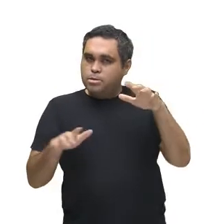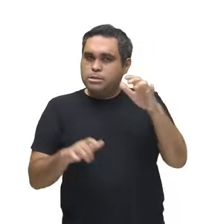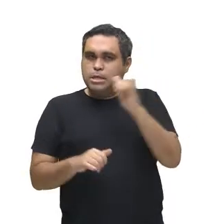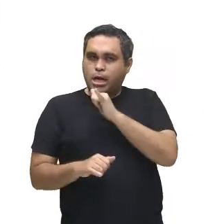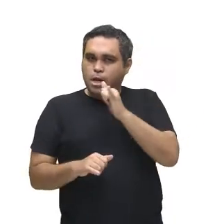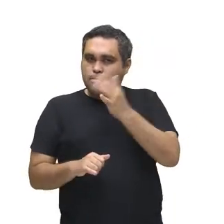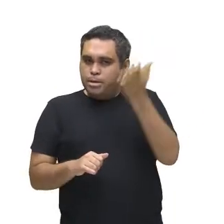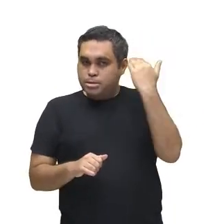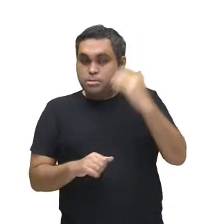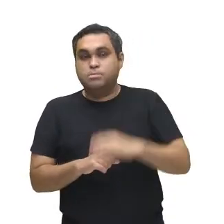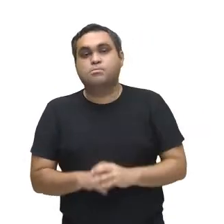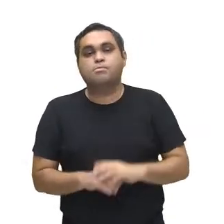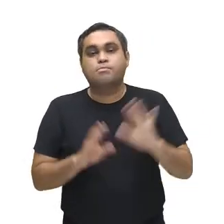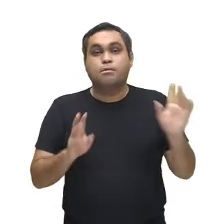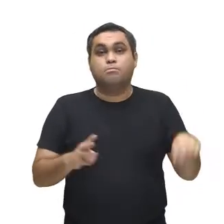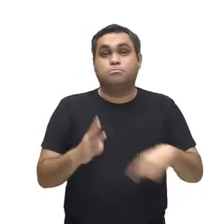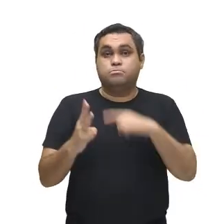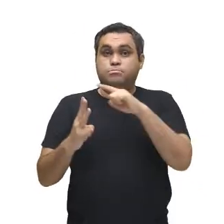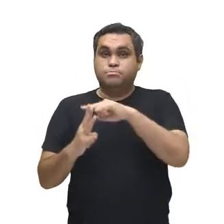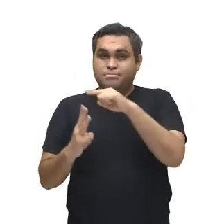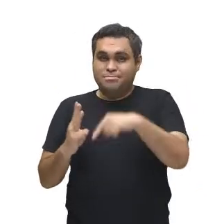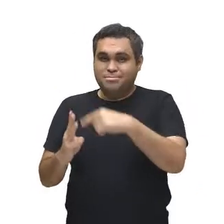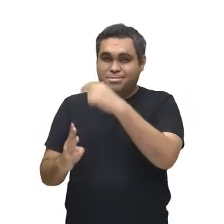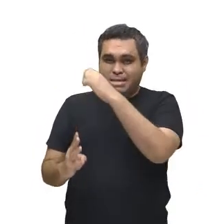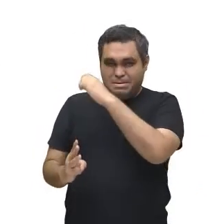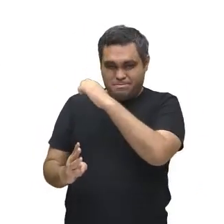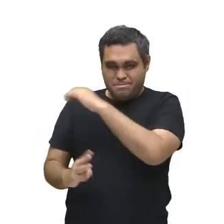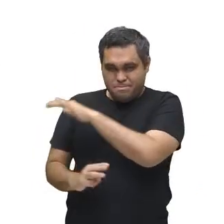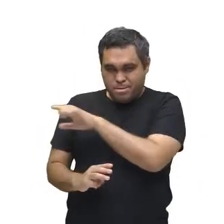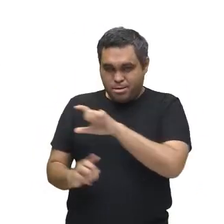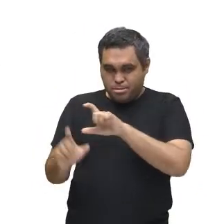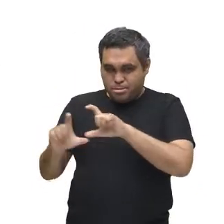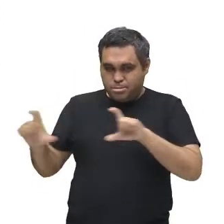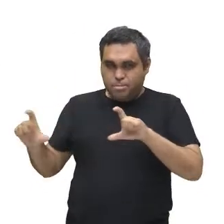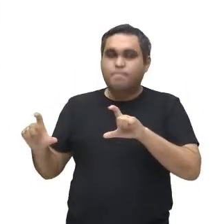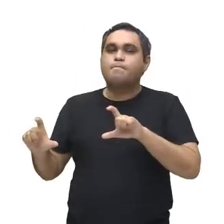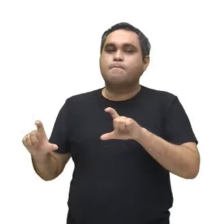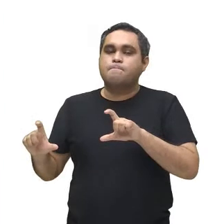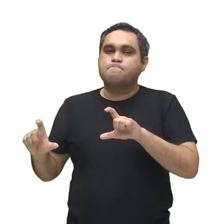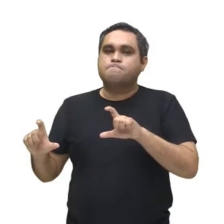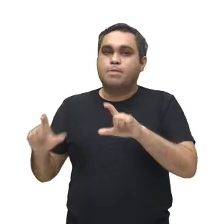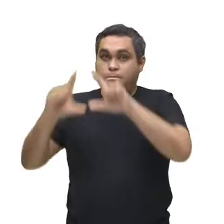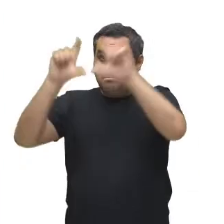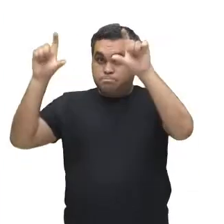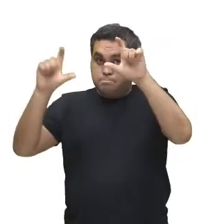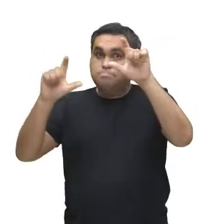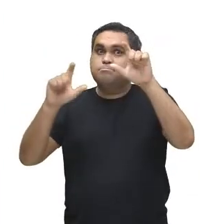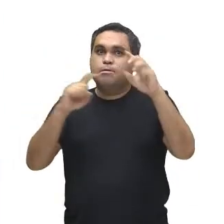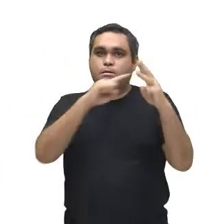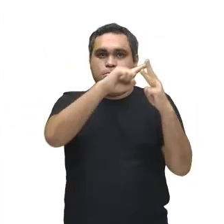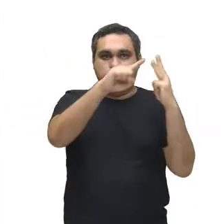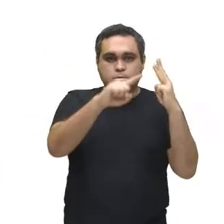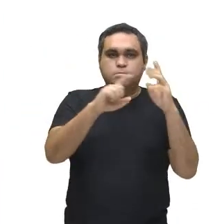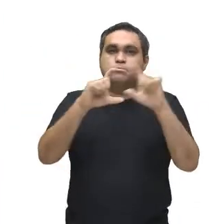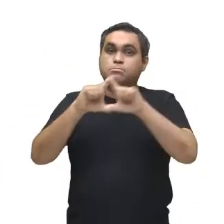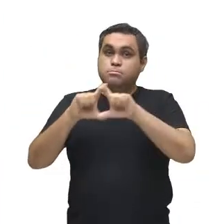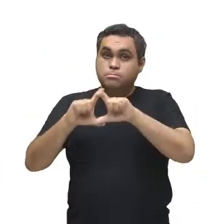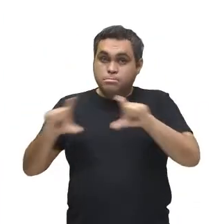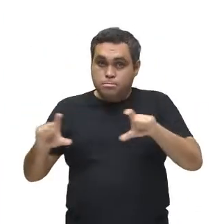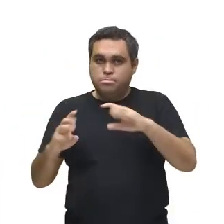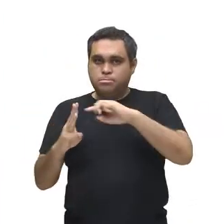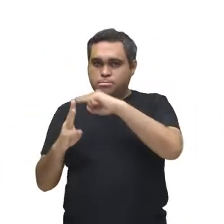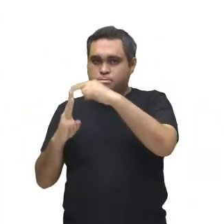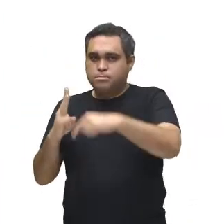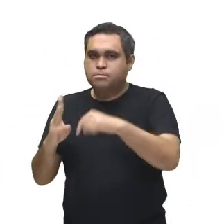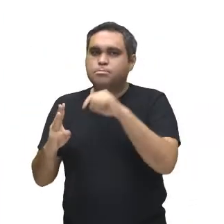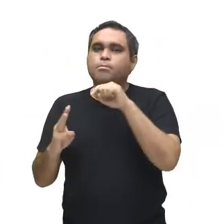Tríplice Entente, o Império Britânico, a Grã-Bretanha, simbolizando aqui pela Inglaterra, a França, que